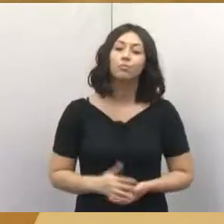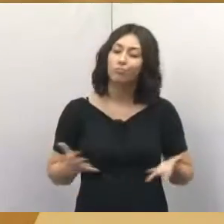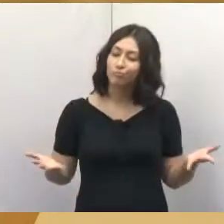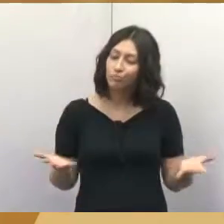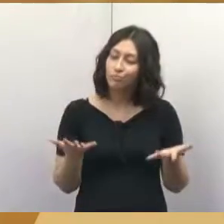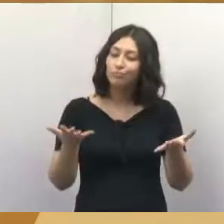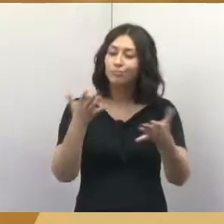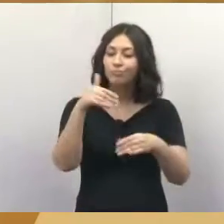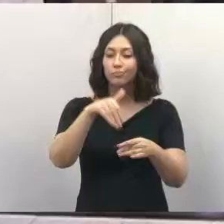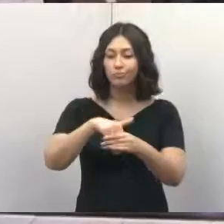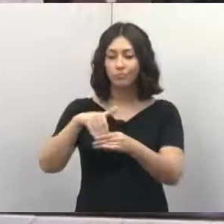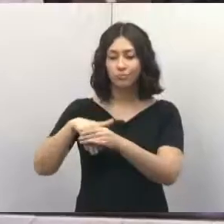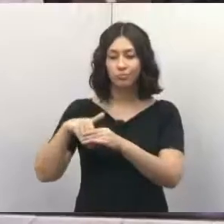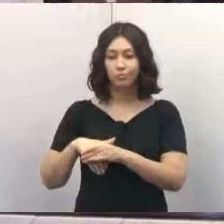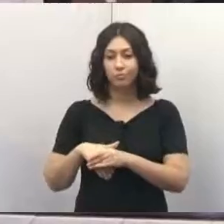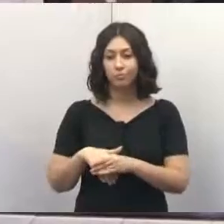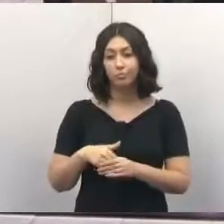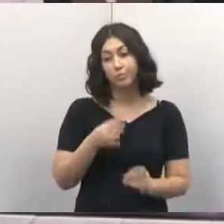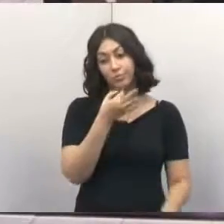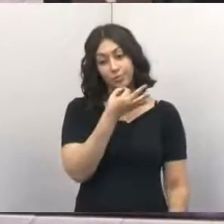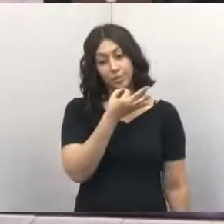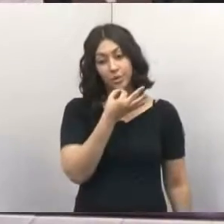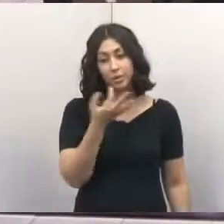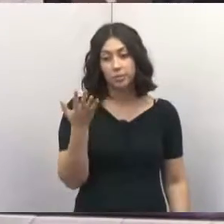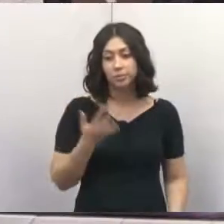para a votação. Comentários, né?